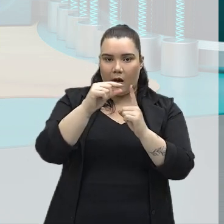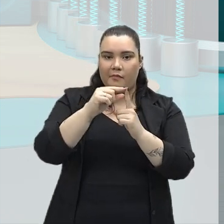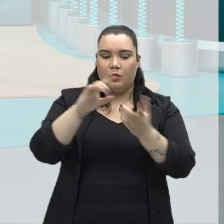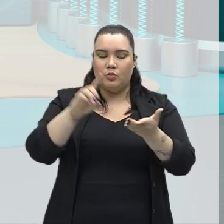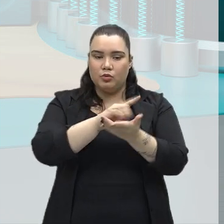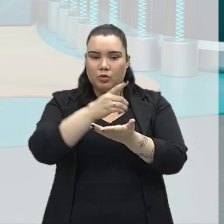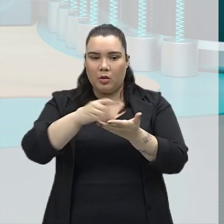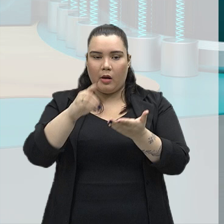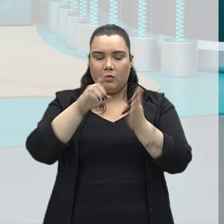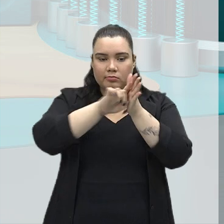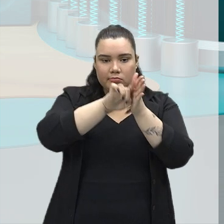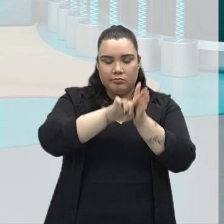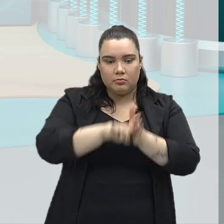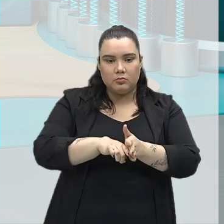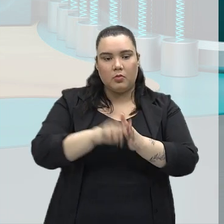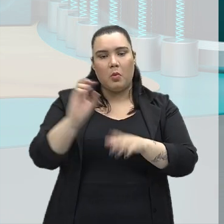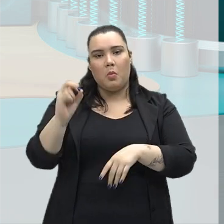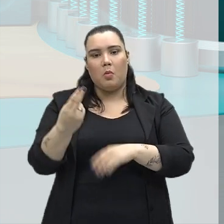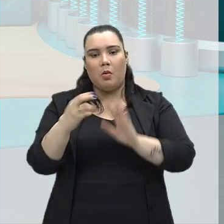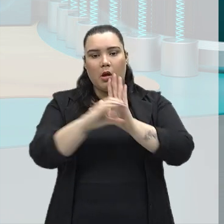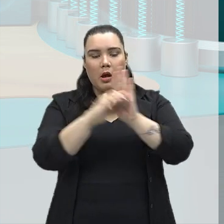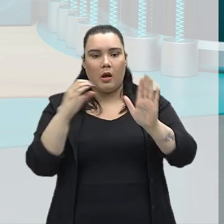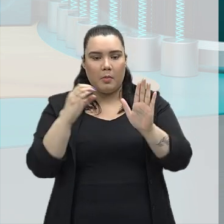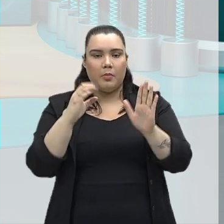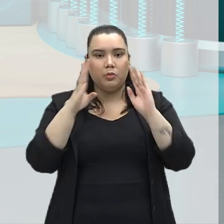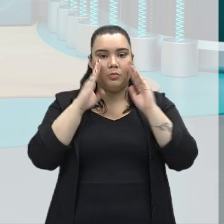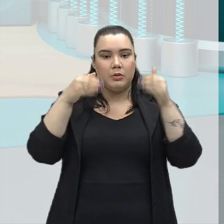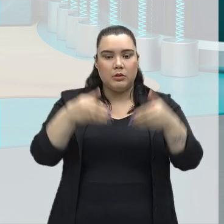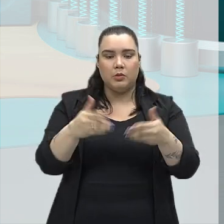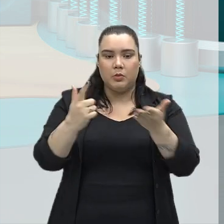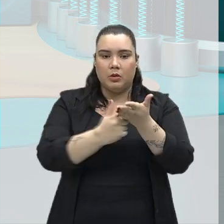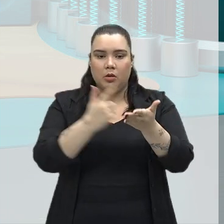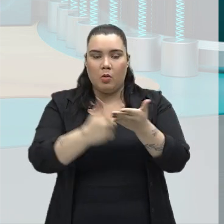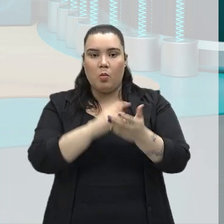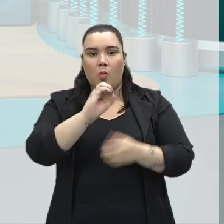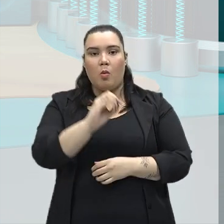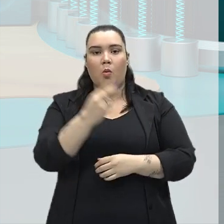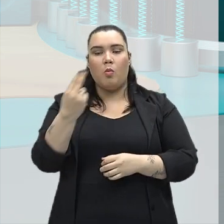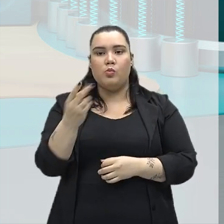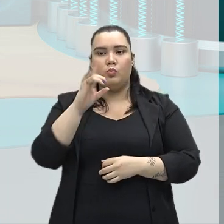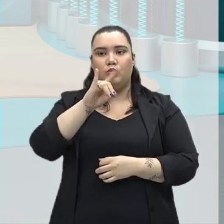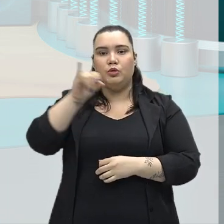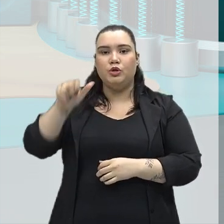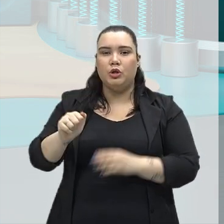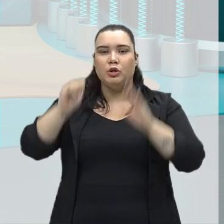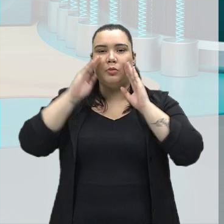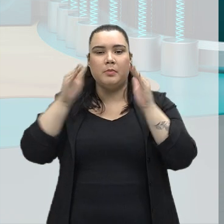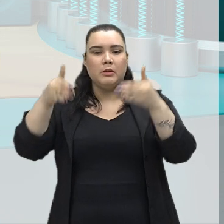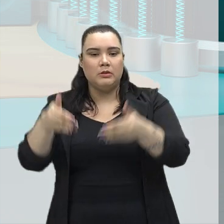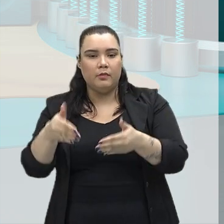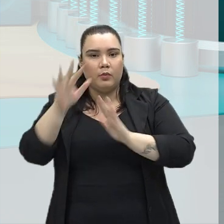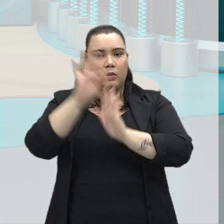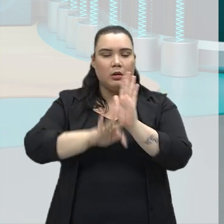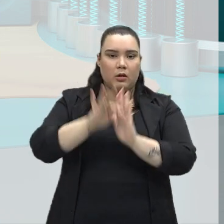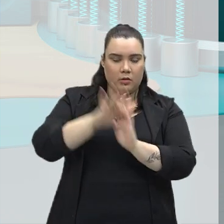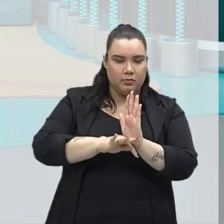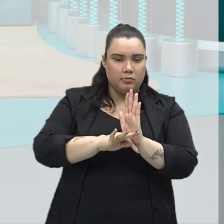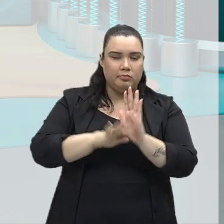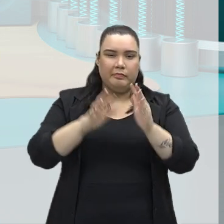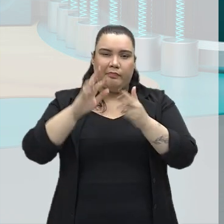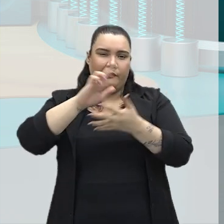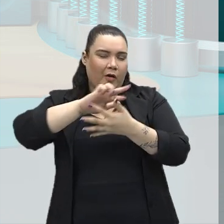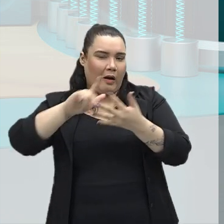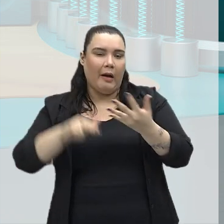dicionário, um capítulo específico no sumário de um livro, uma data em um texto, etc. Observem que quando você pega